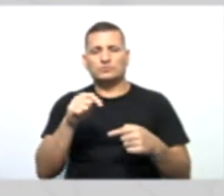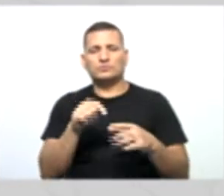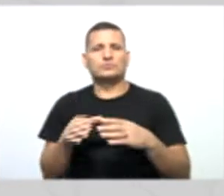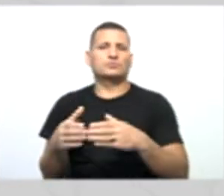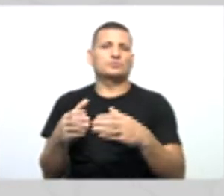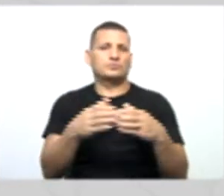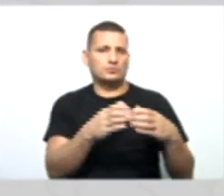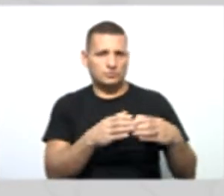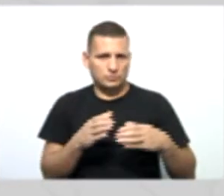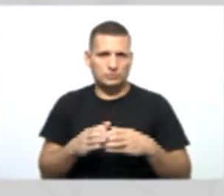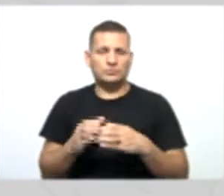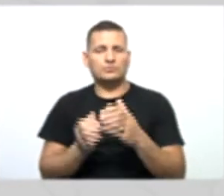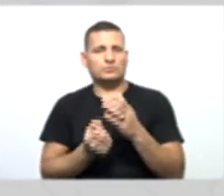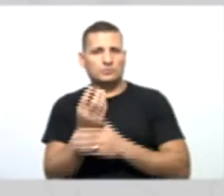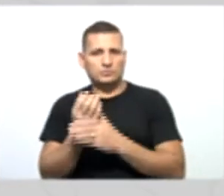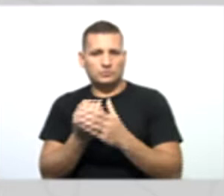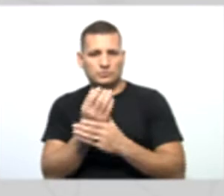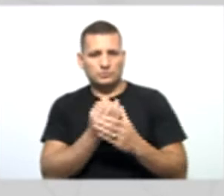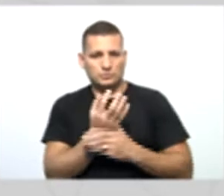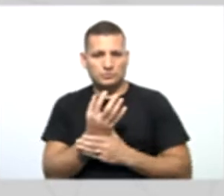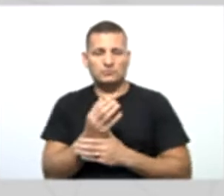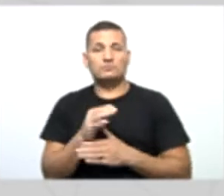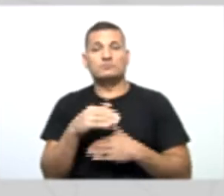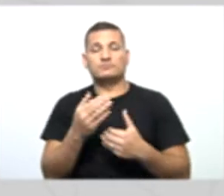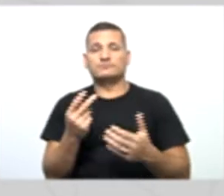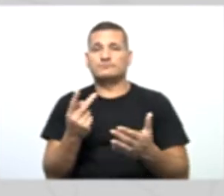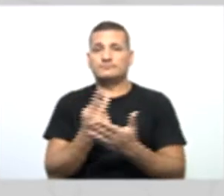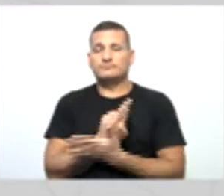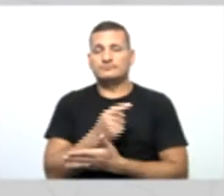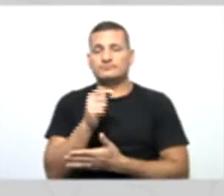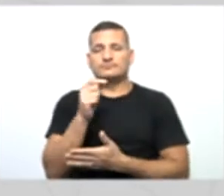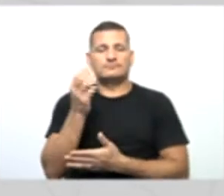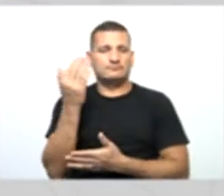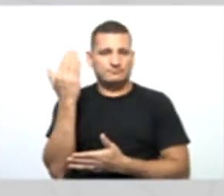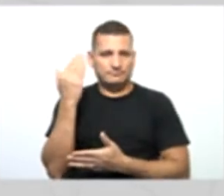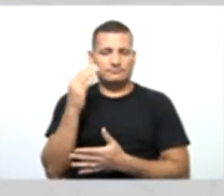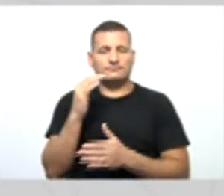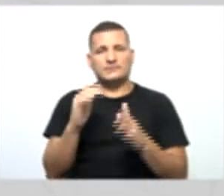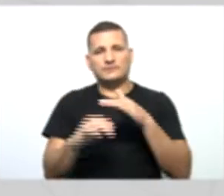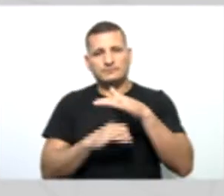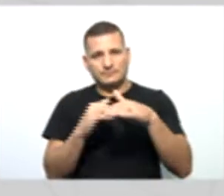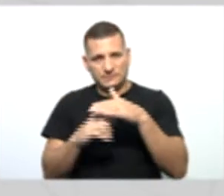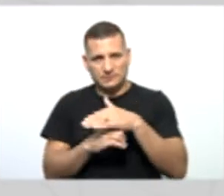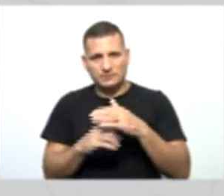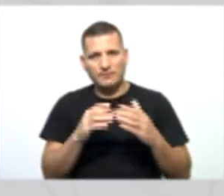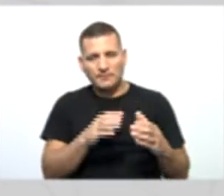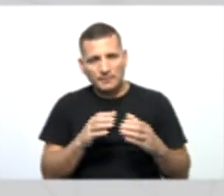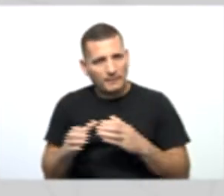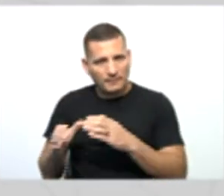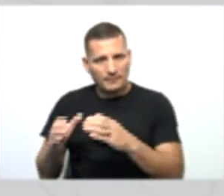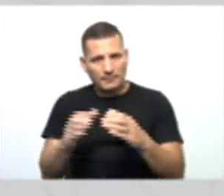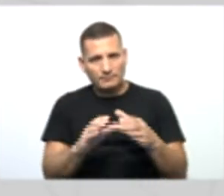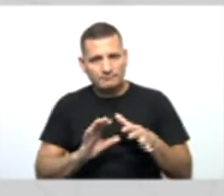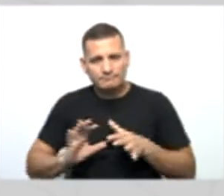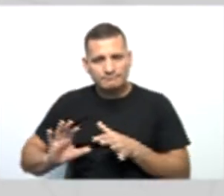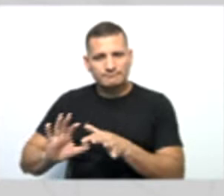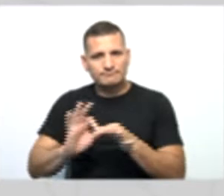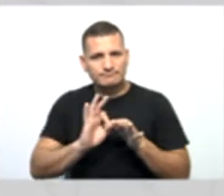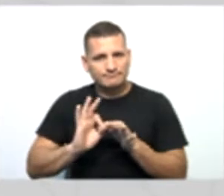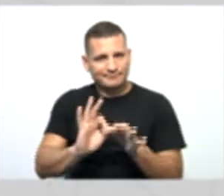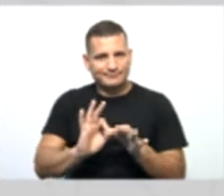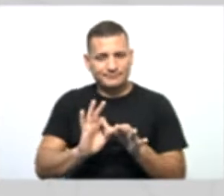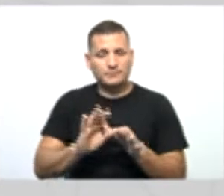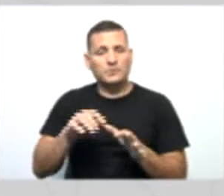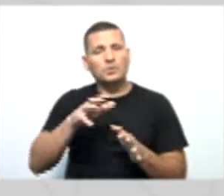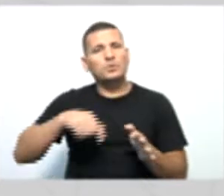aglomerações produtivas. Então, quando aconteceu esse juntado de empresas de pequeno e médio porte, elas formaram